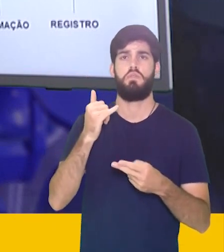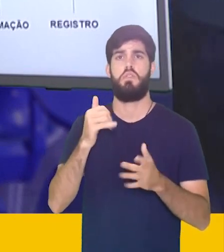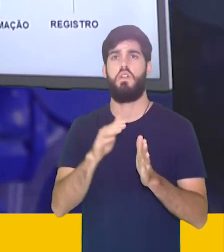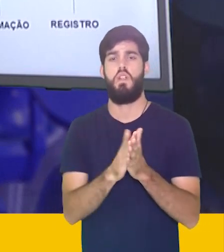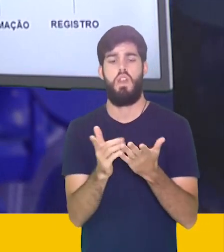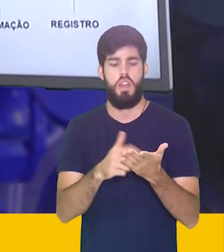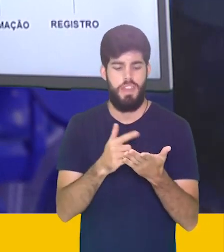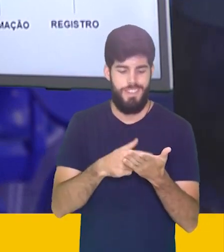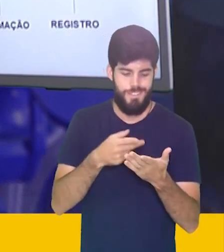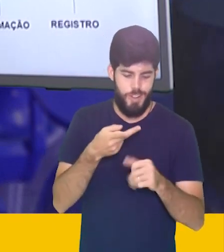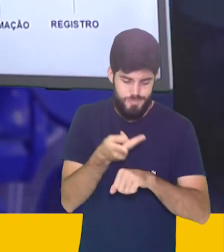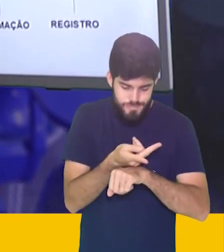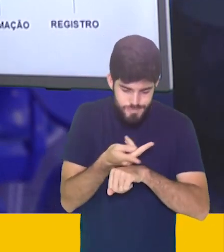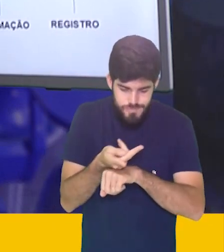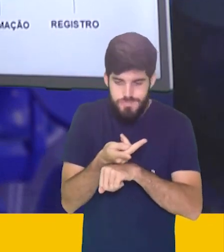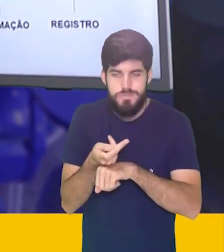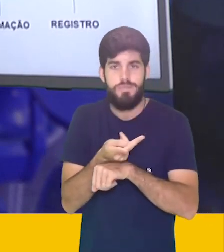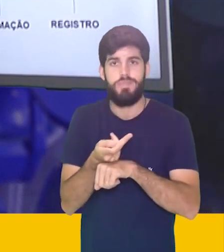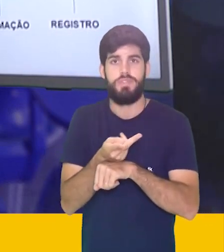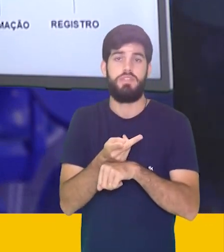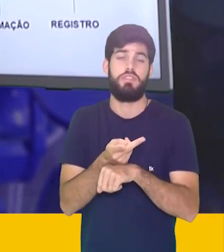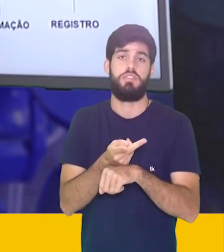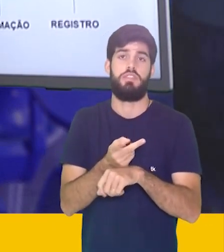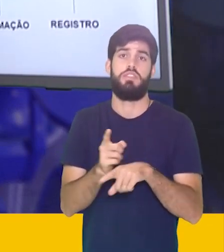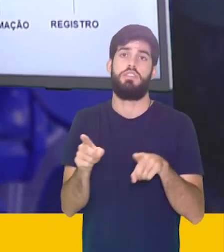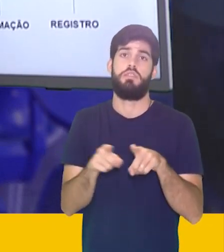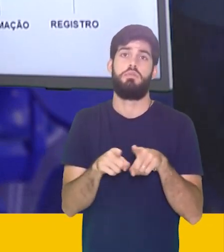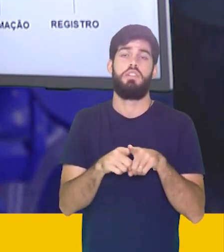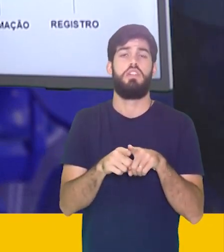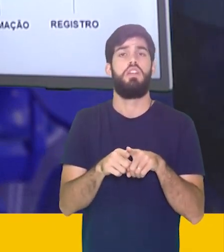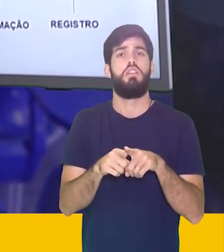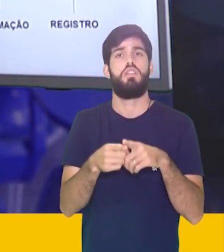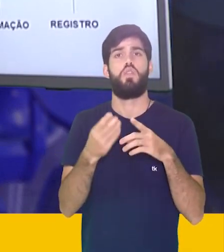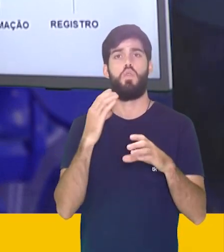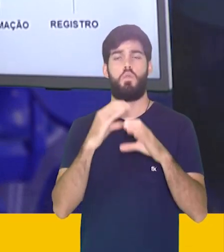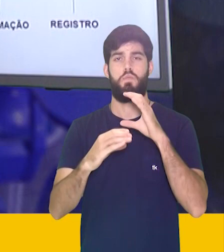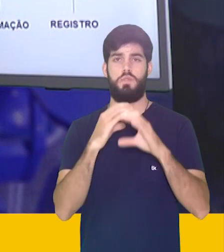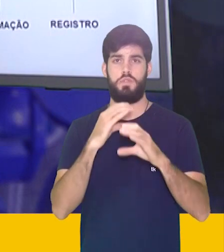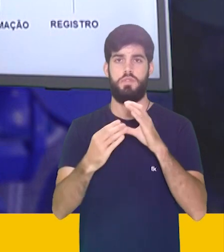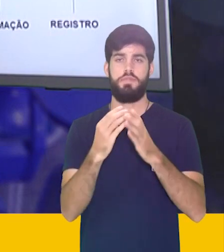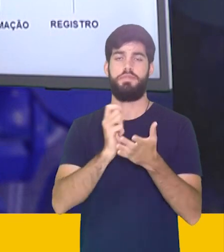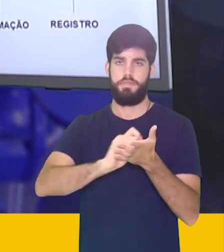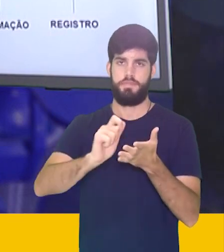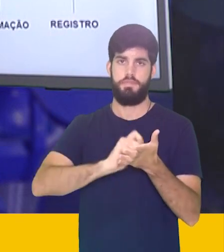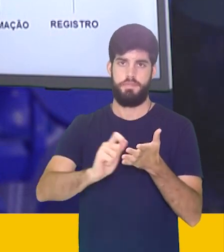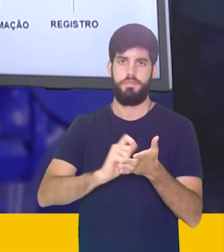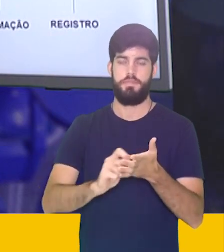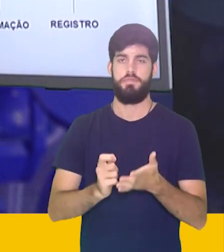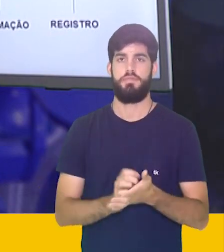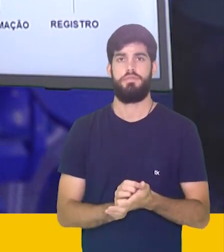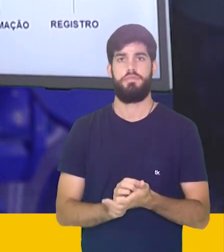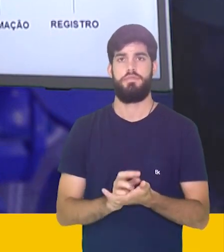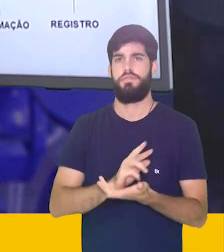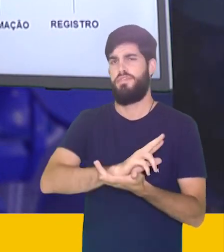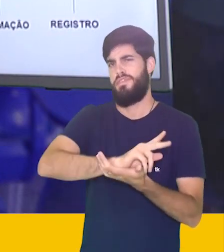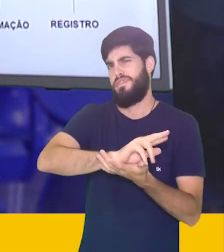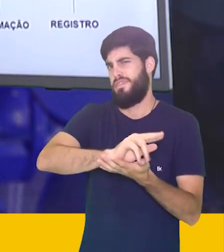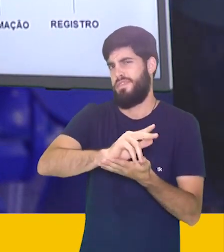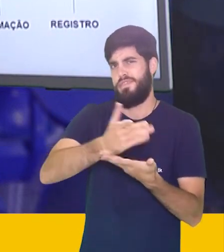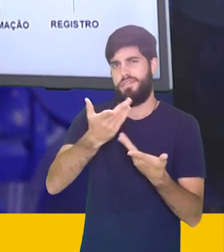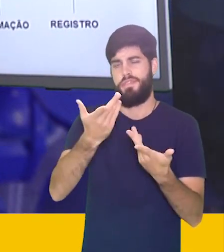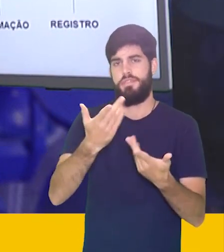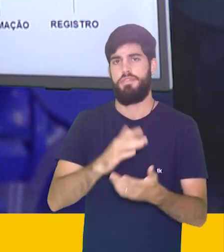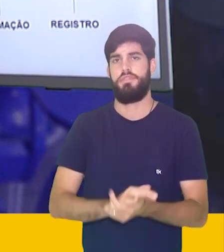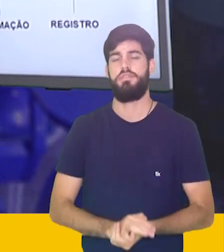livros, jornais e de registros, até mesmo para a gente se comunicar. A gente utiliza a escrita em